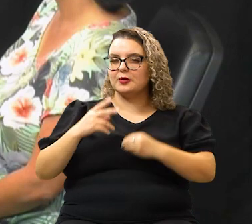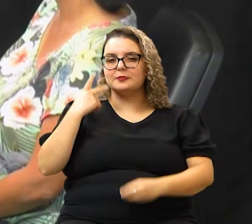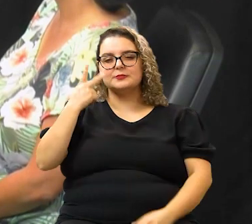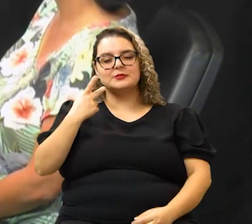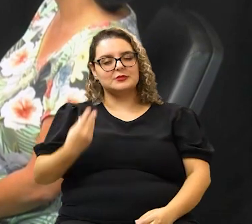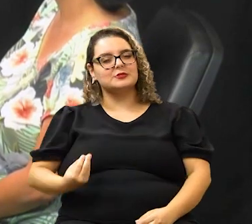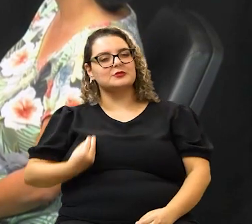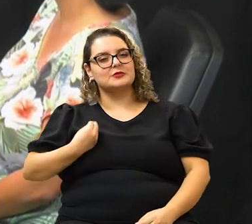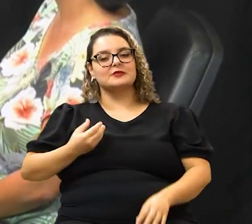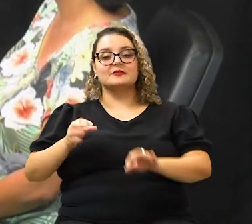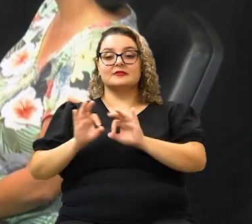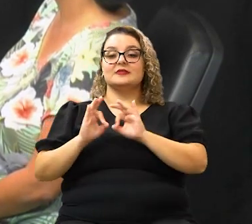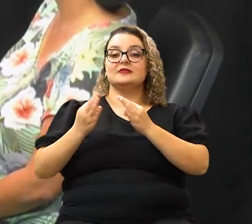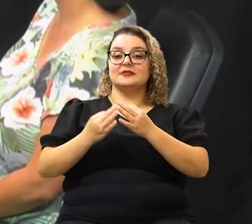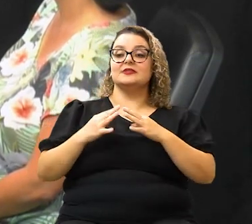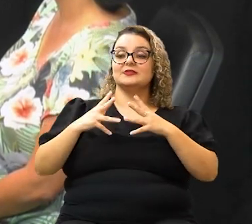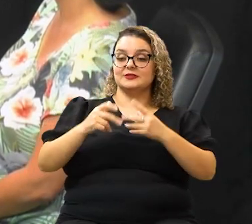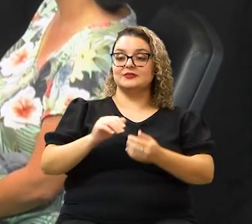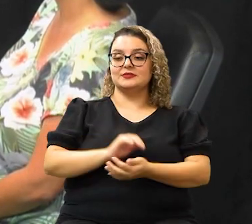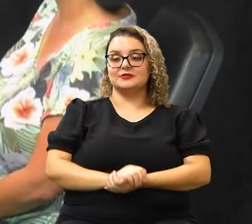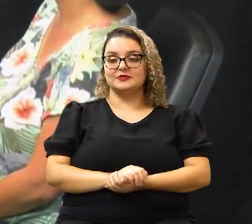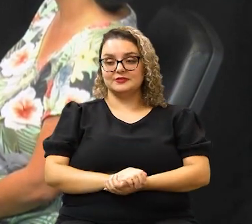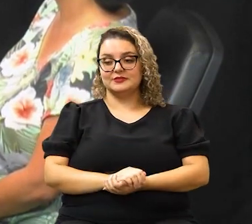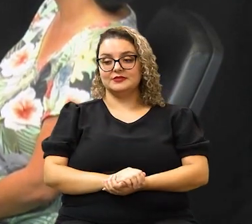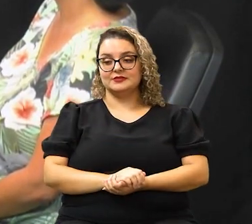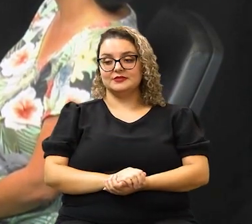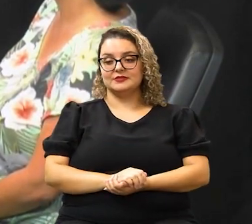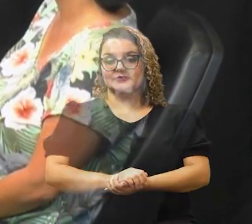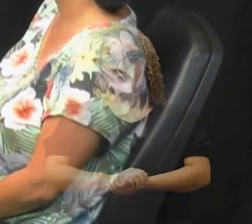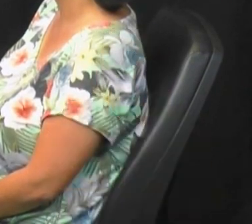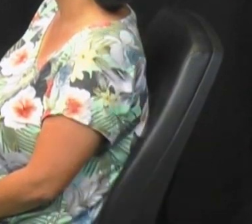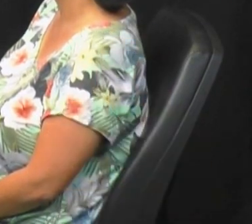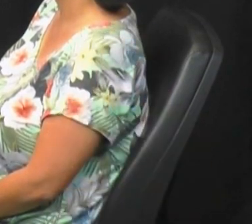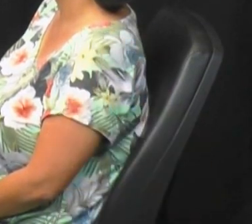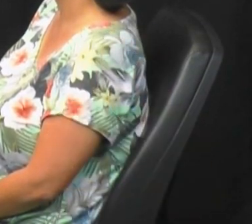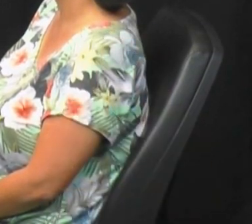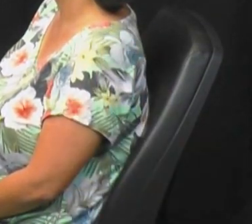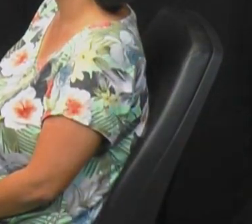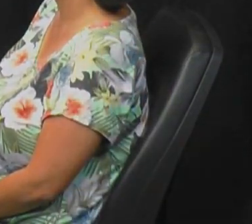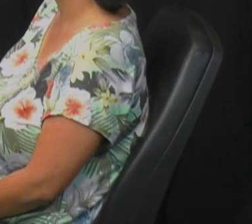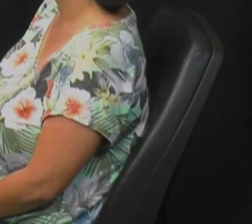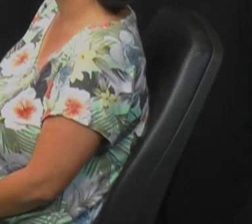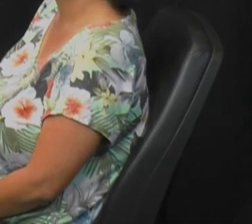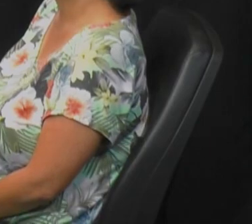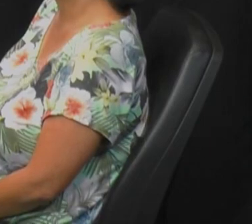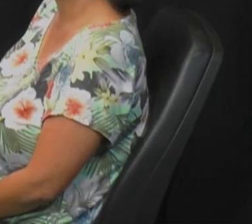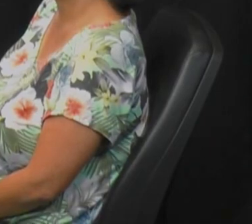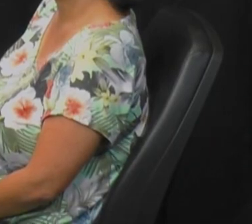youtube.com/TV Câmara Campinas. Eu te espero no próximo Na Casa do Povo.